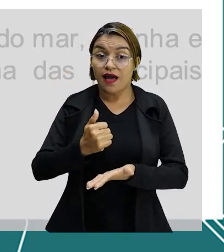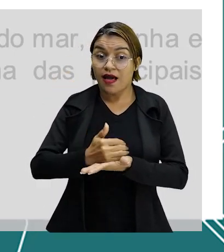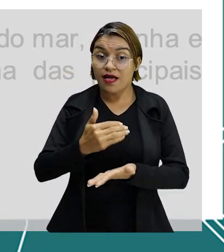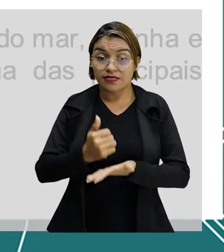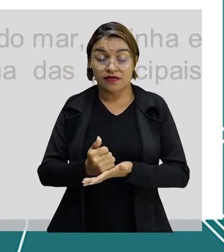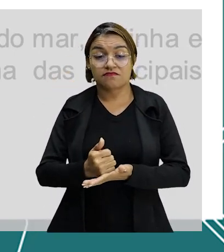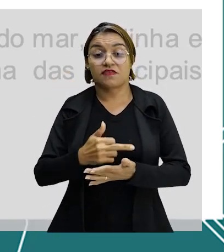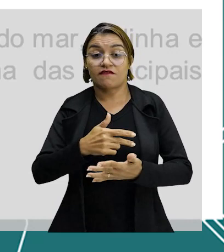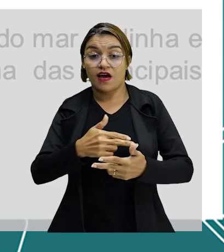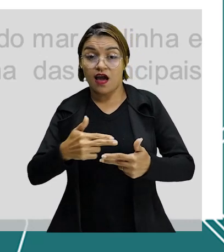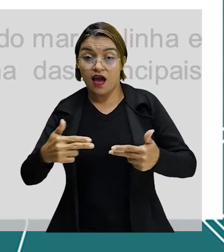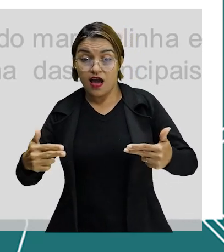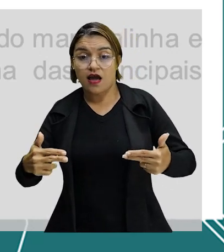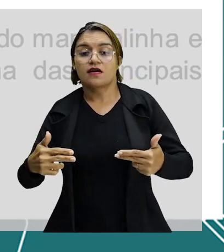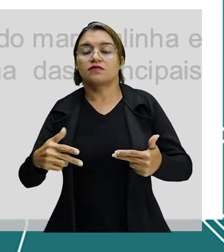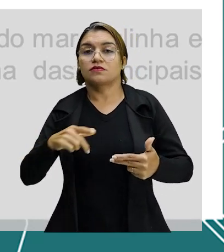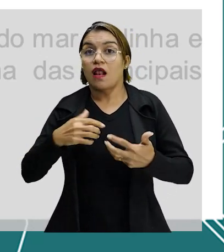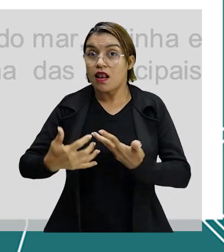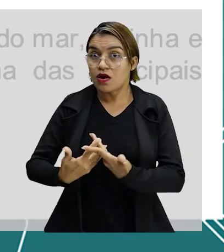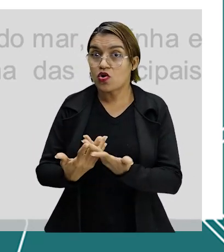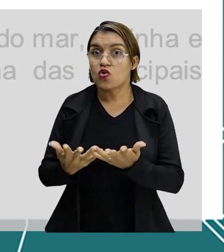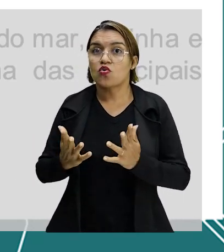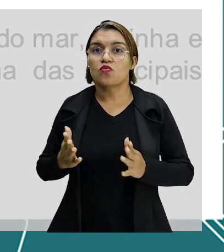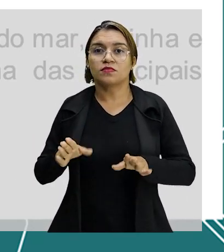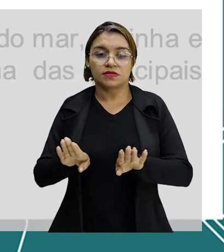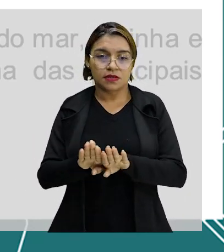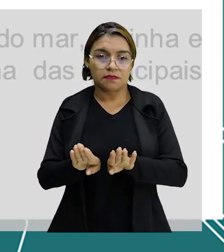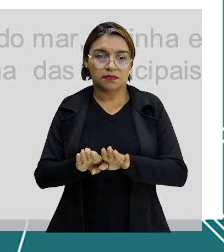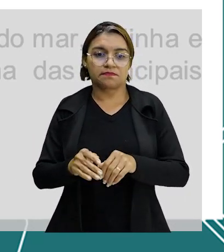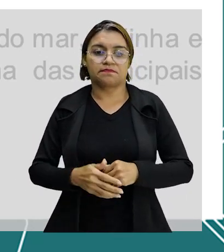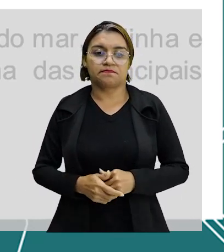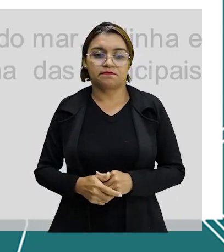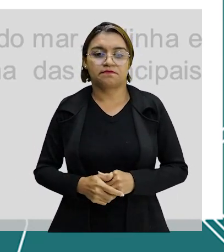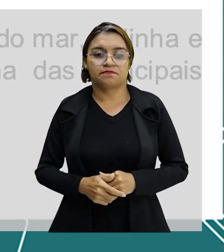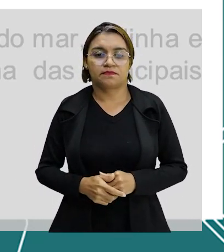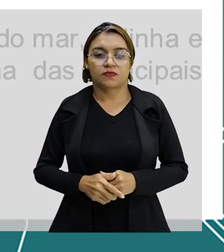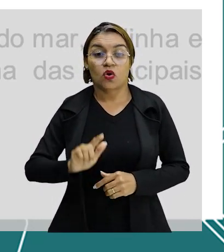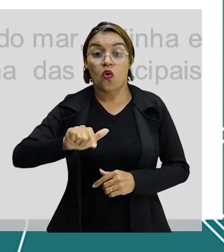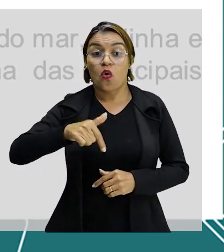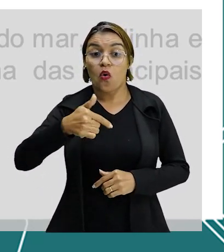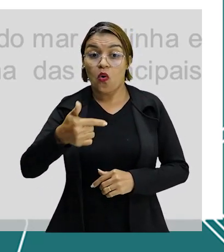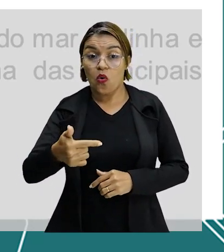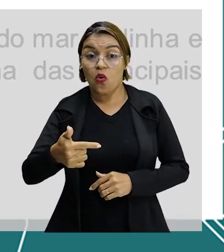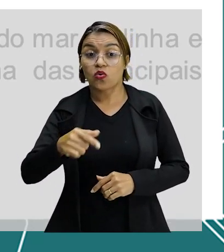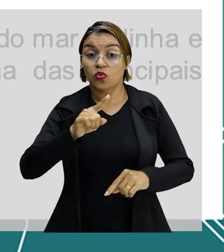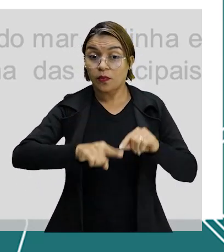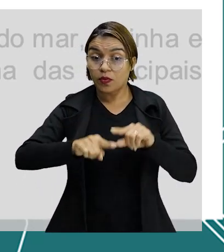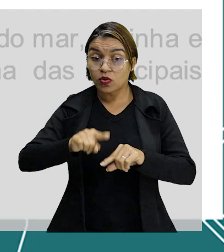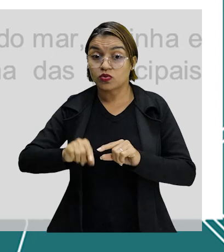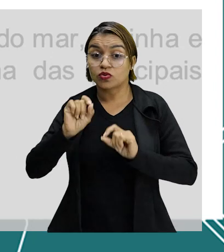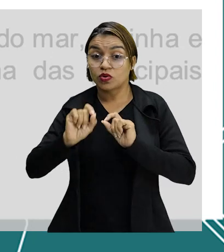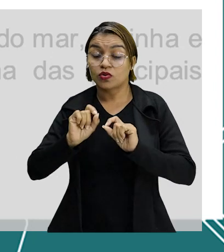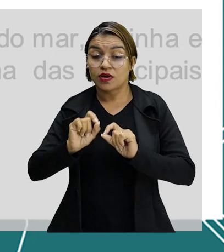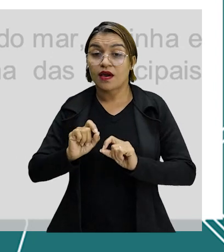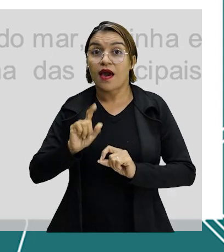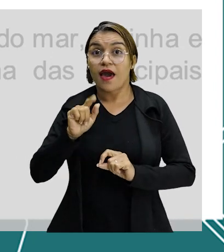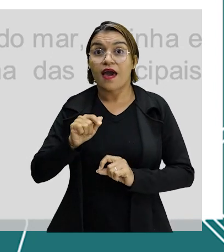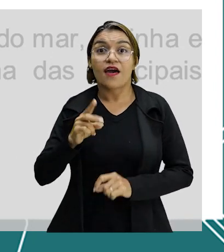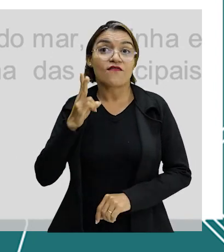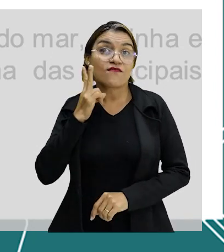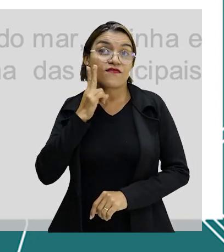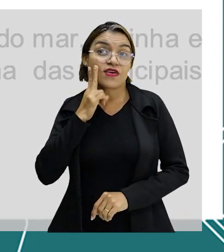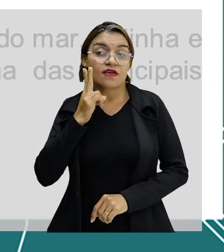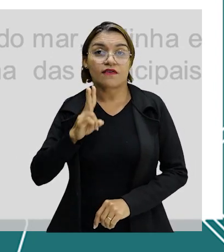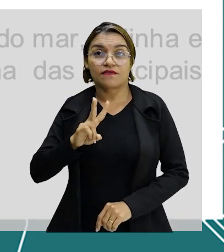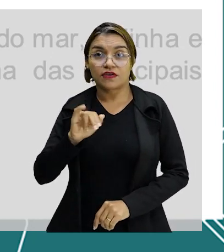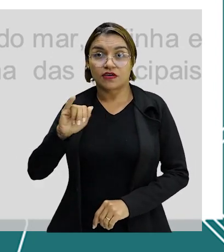batata, especiarias variadas e muitos legumes. Outro produto muito apreciado na Espanha é o vinho,